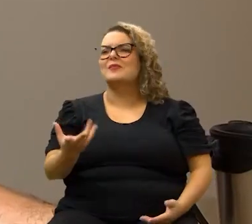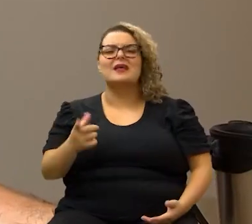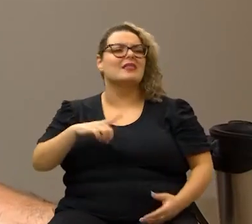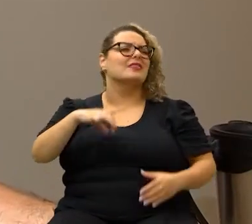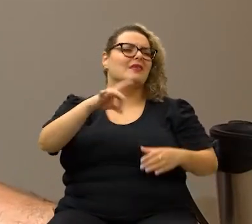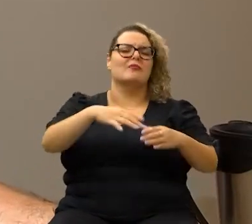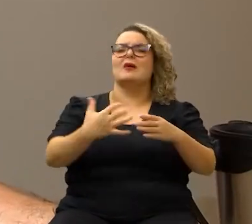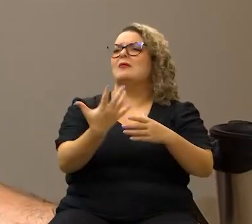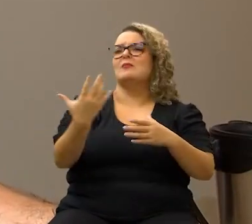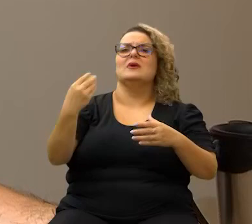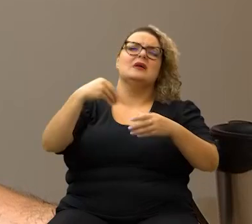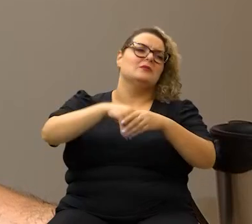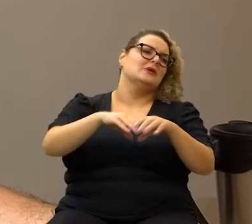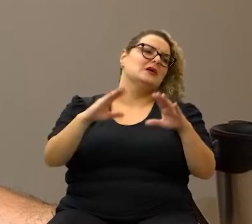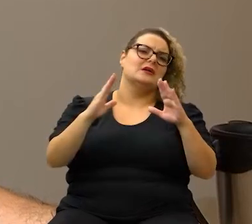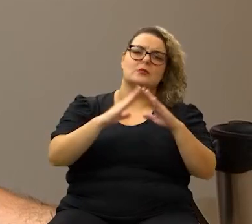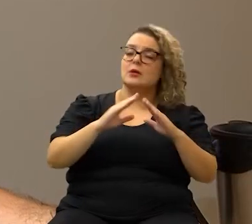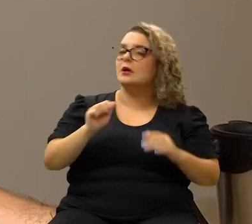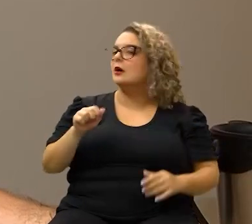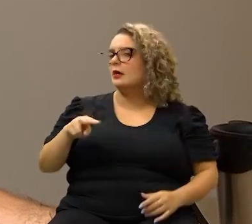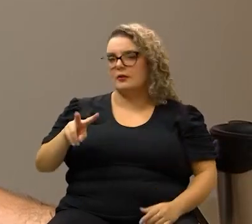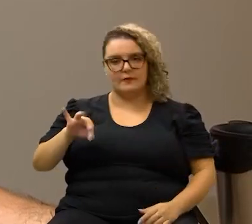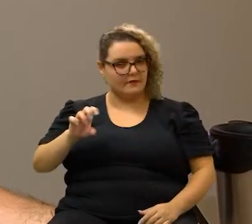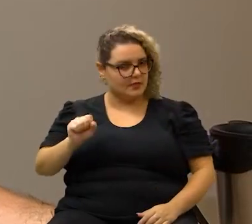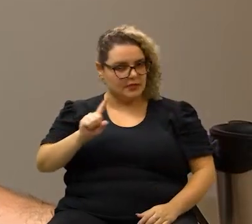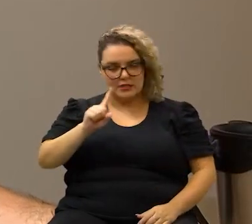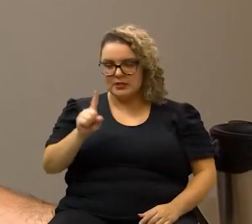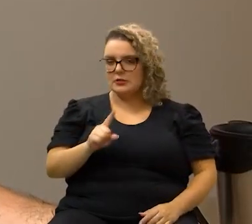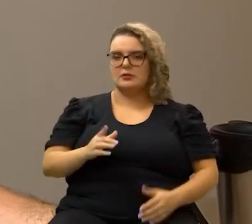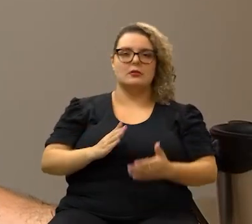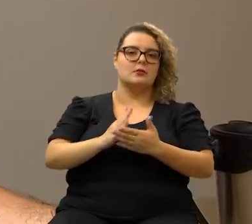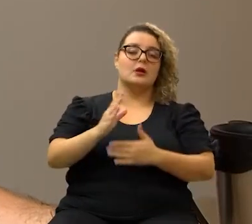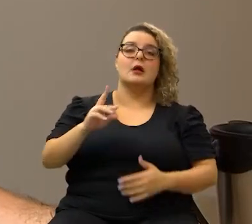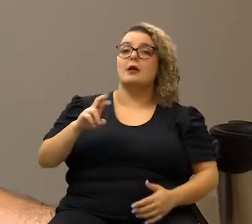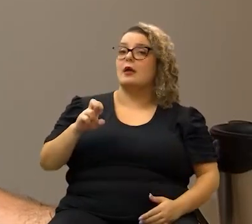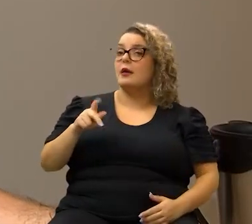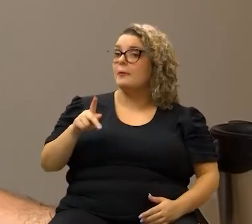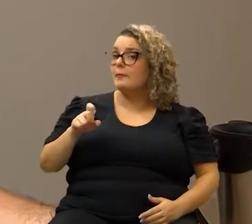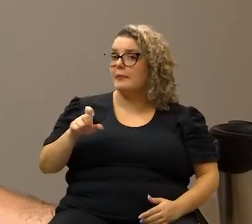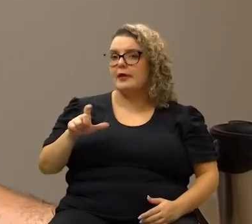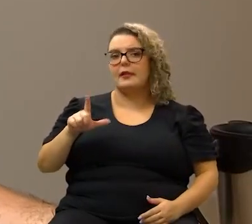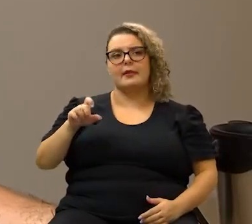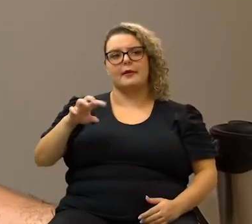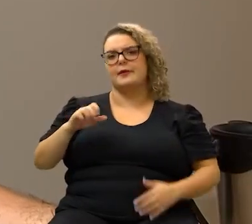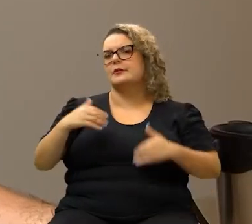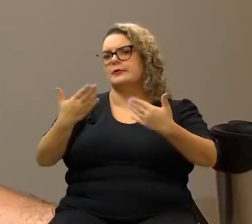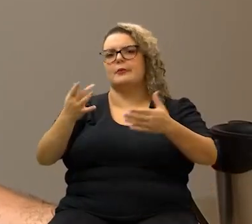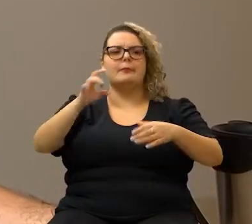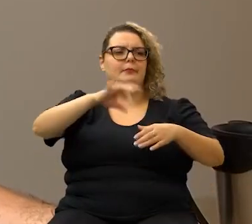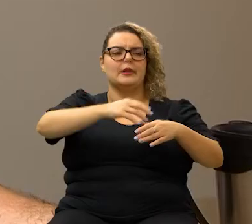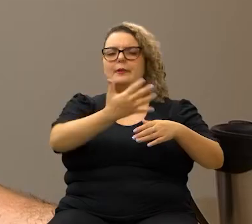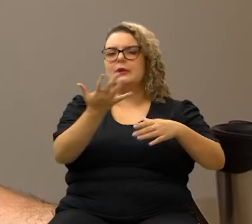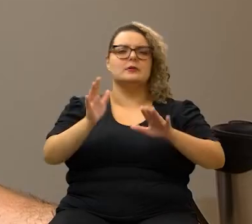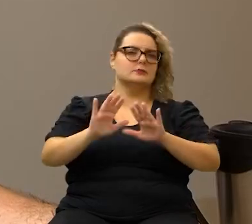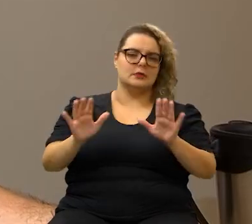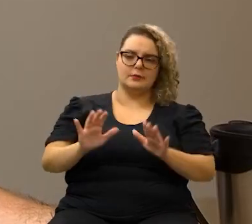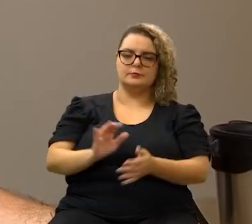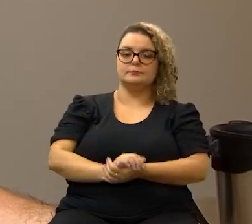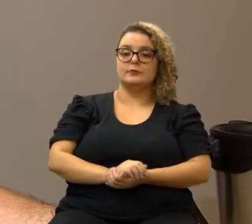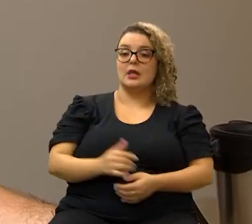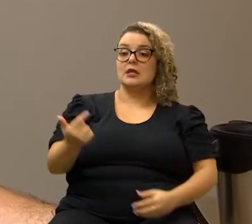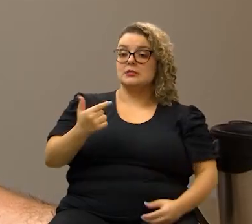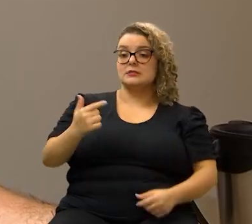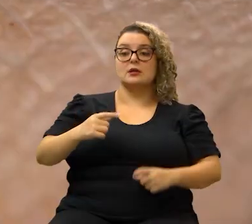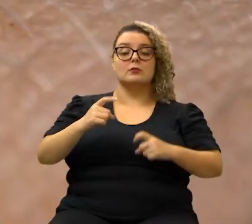ah existe uma plantinha que eu vou colocar na minha casa Anvisa também não aprova tá repelente externo como